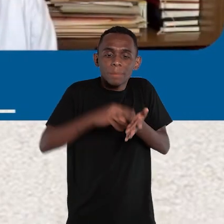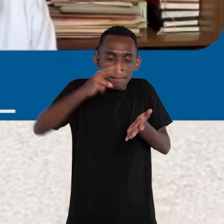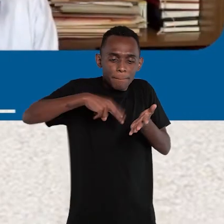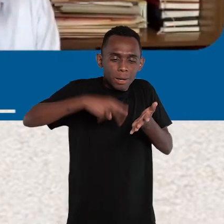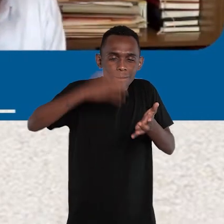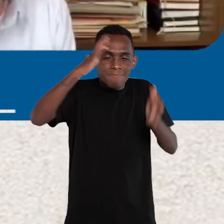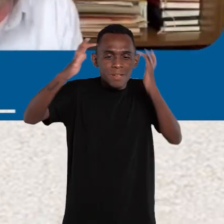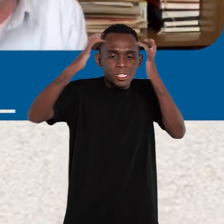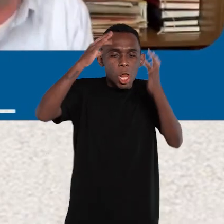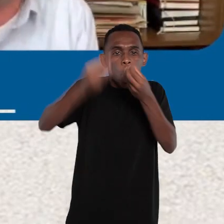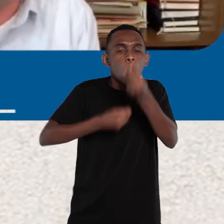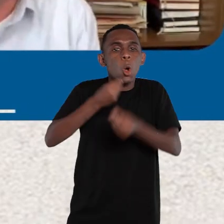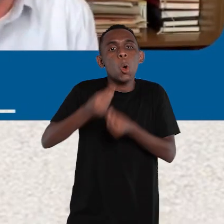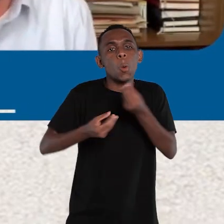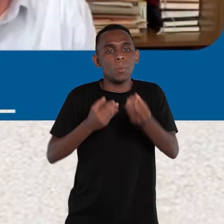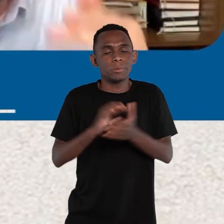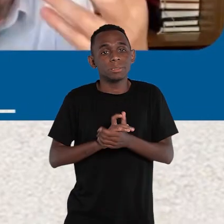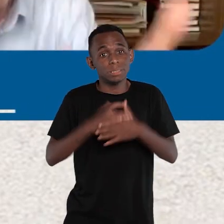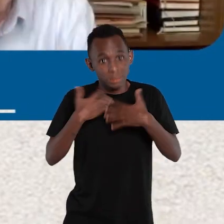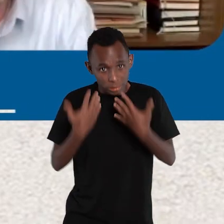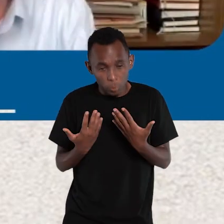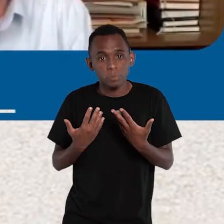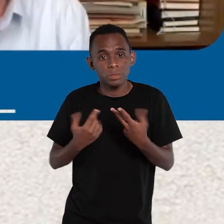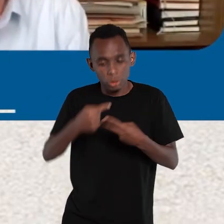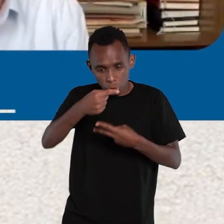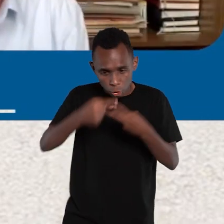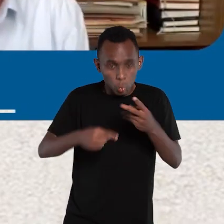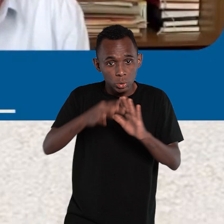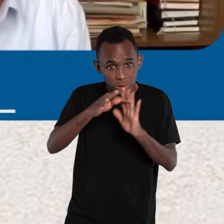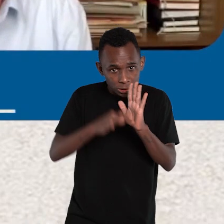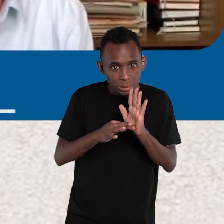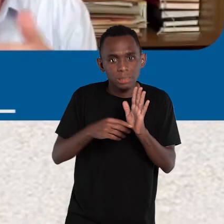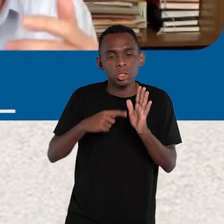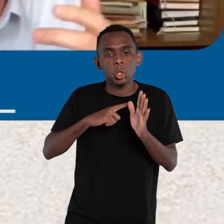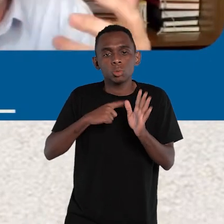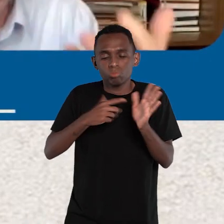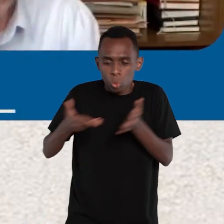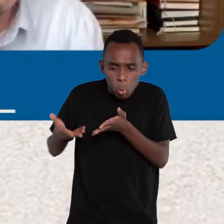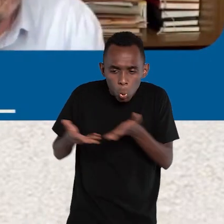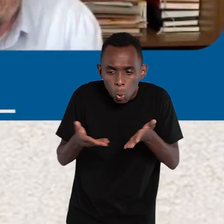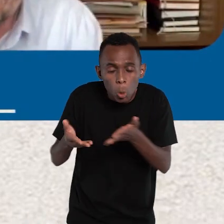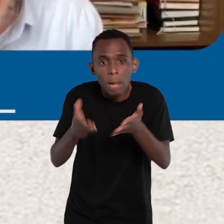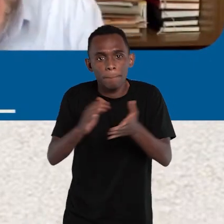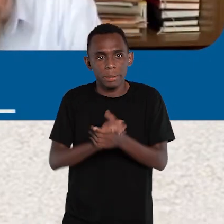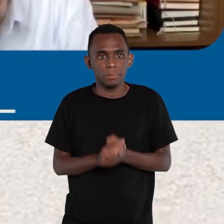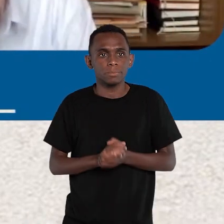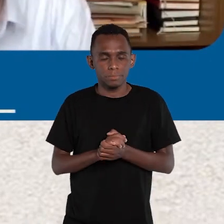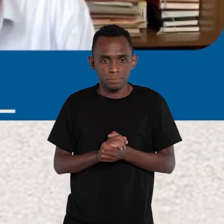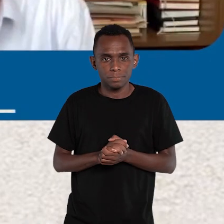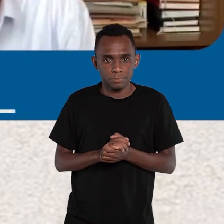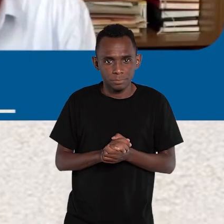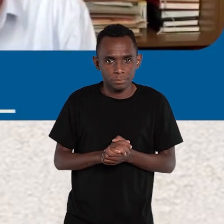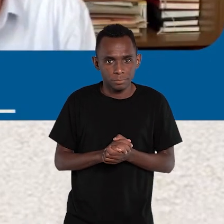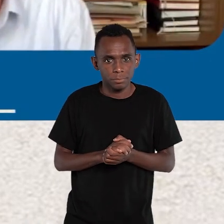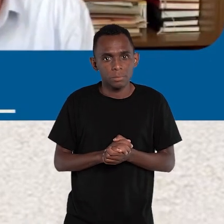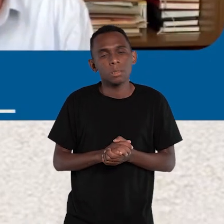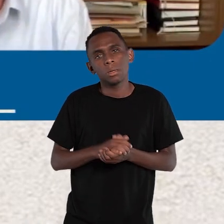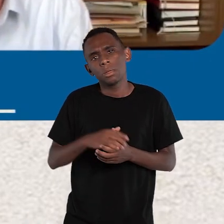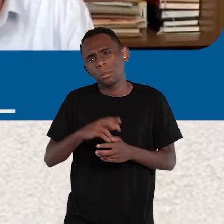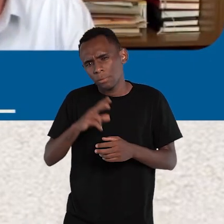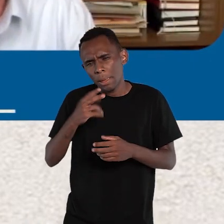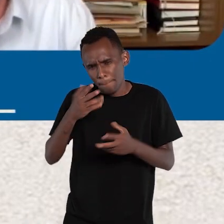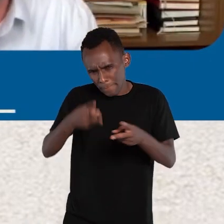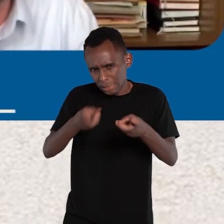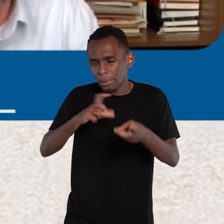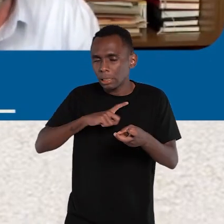mim, esses dois contos me deram um caminho para esse livro, de tentar a síntese, embora nem sempre seja possível. Você